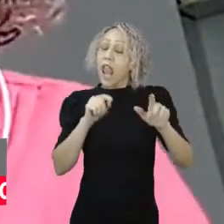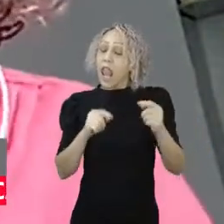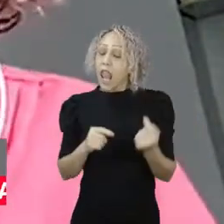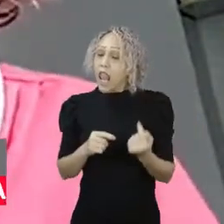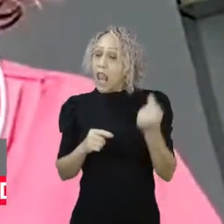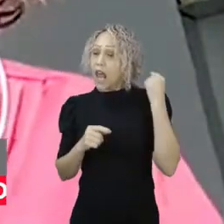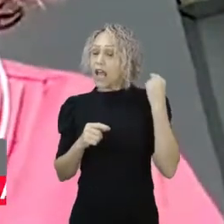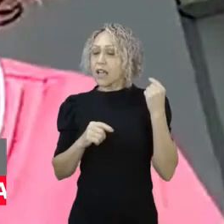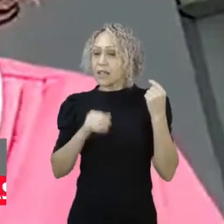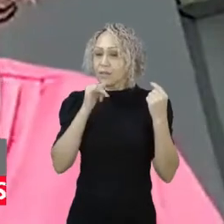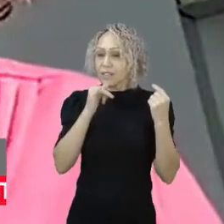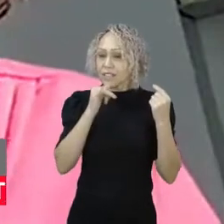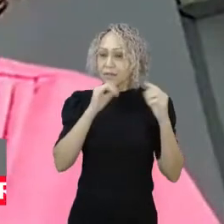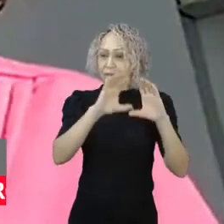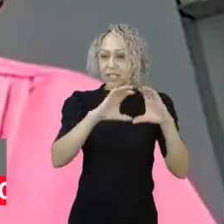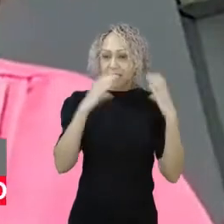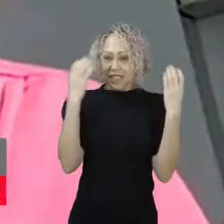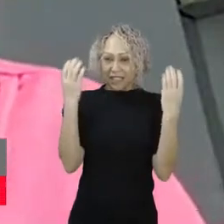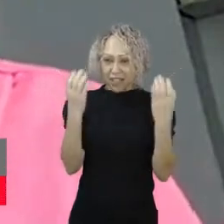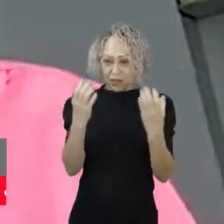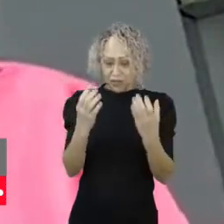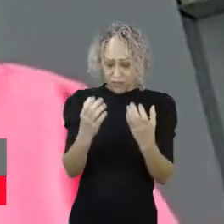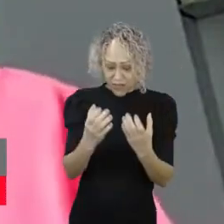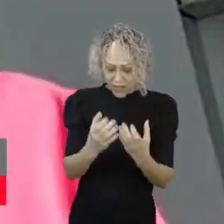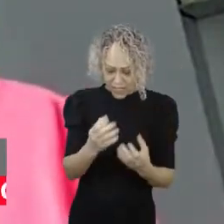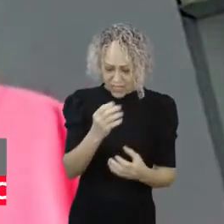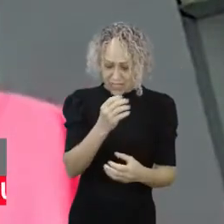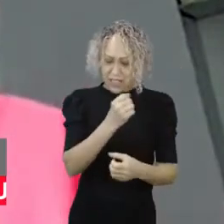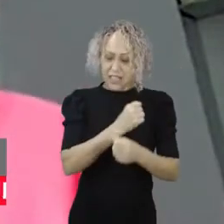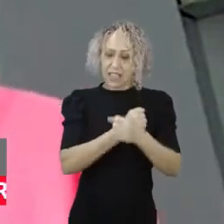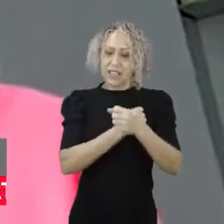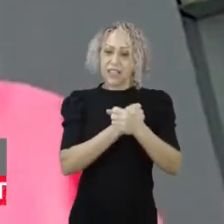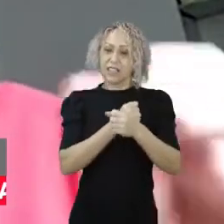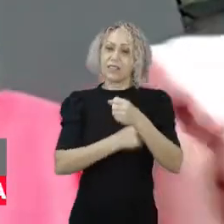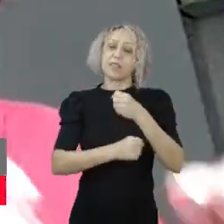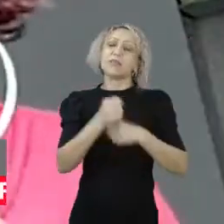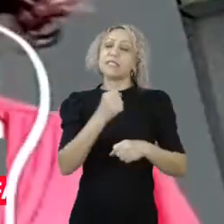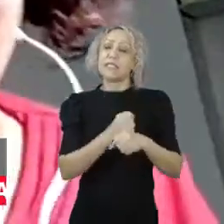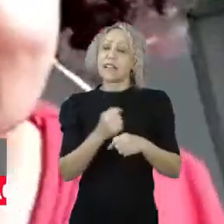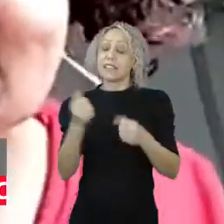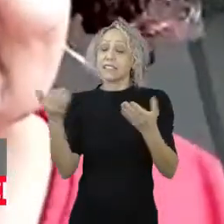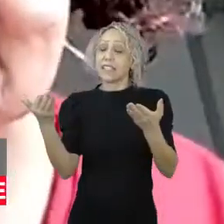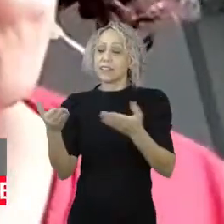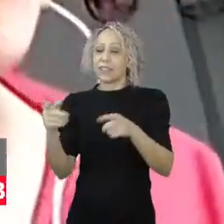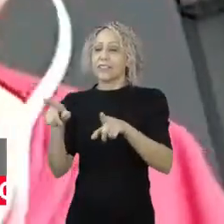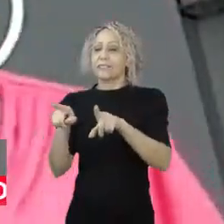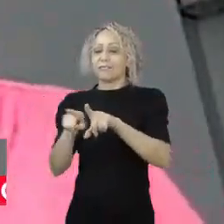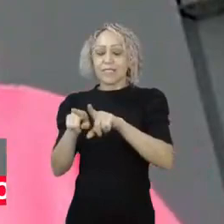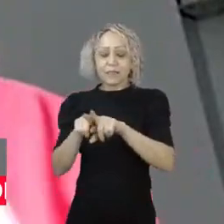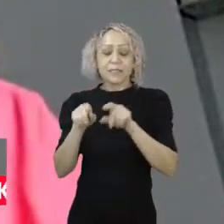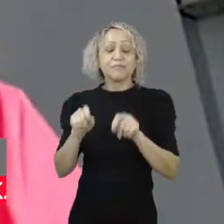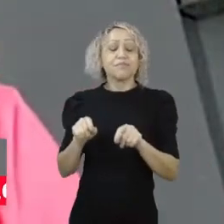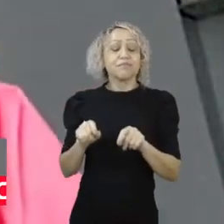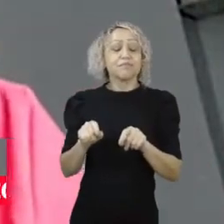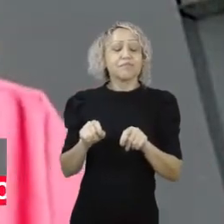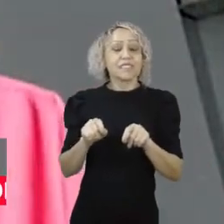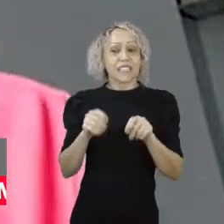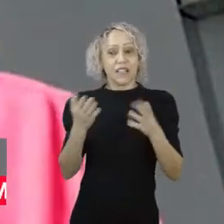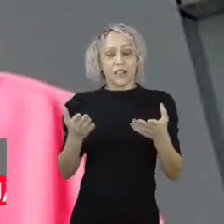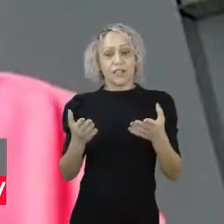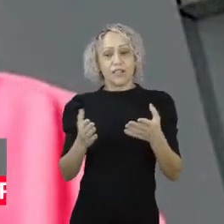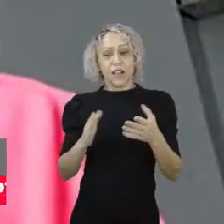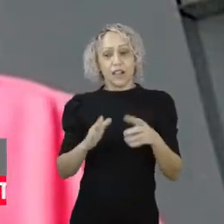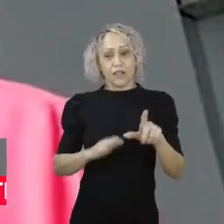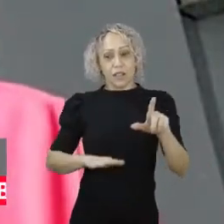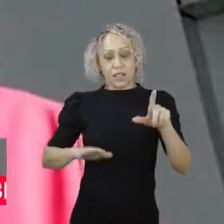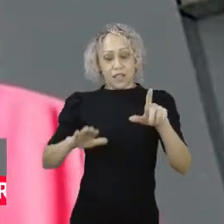na filiação da companheira Marta Suplicy. As chapas, as lideranças do PT, as